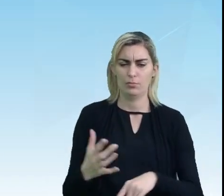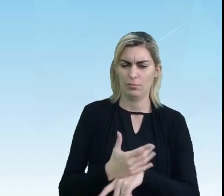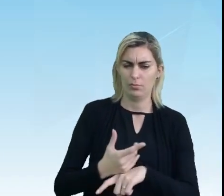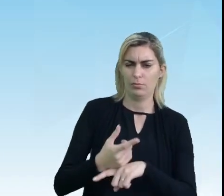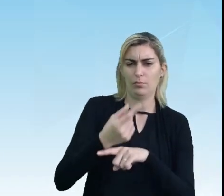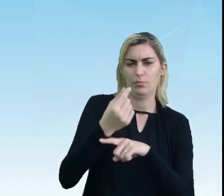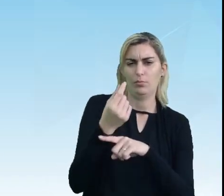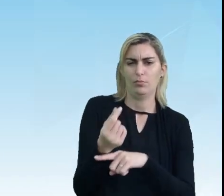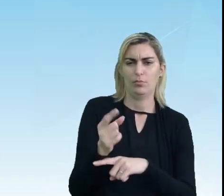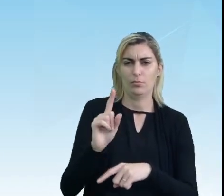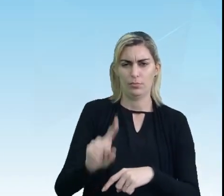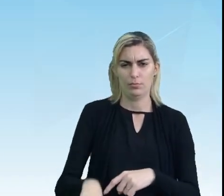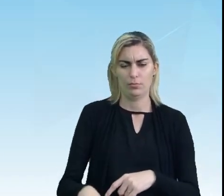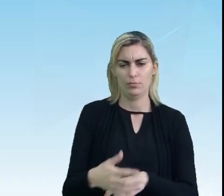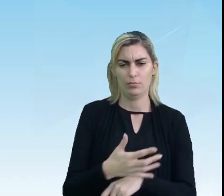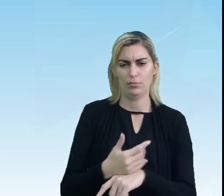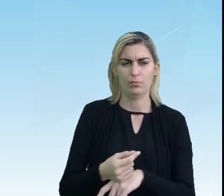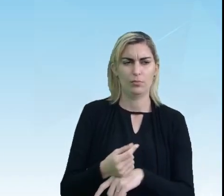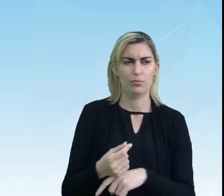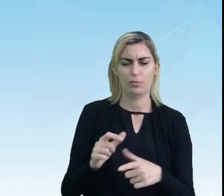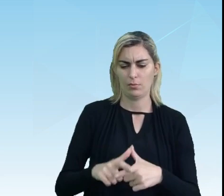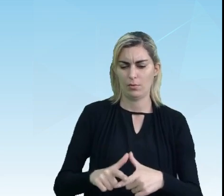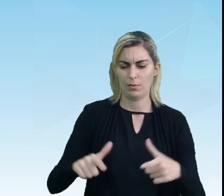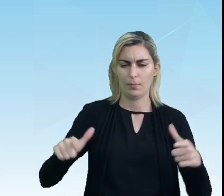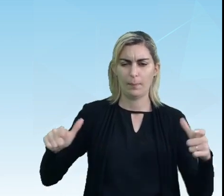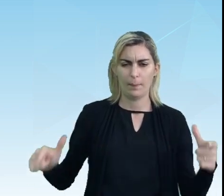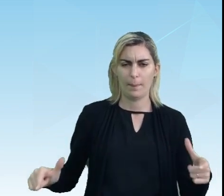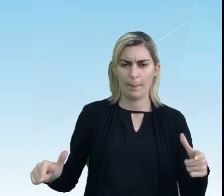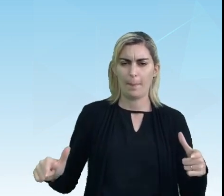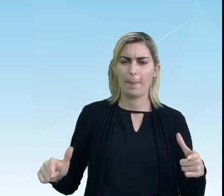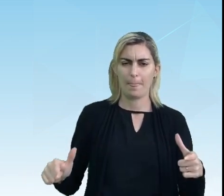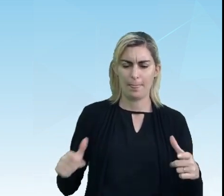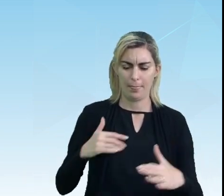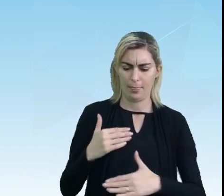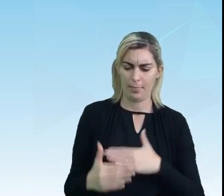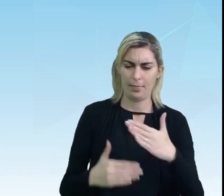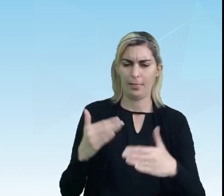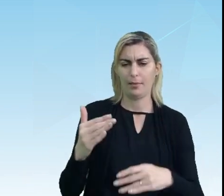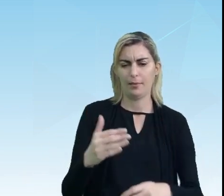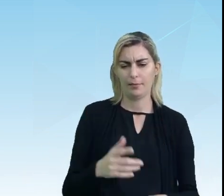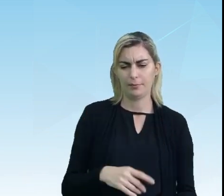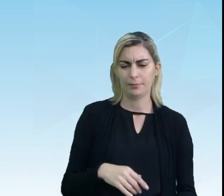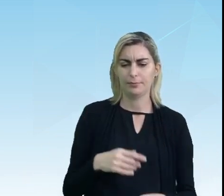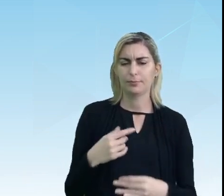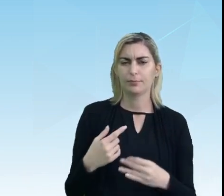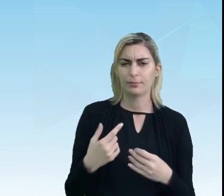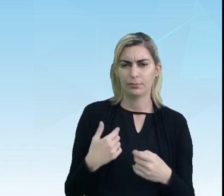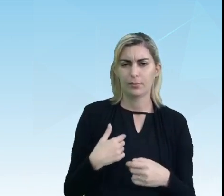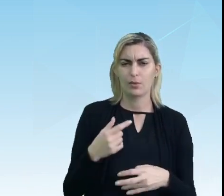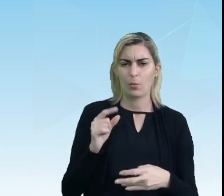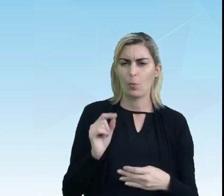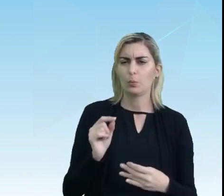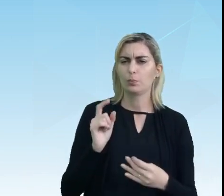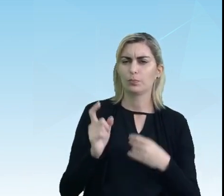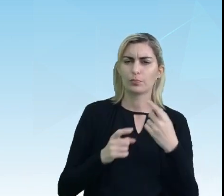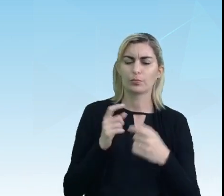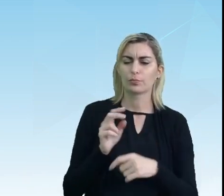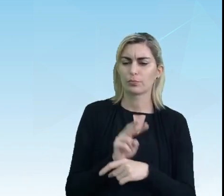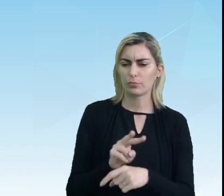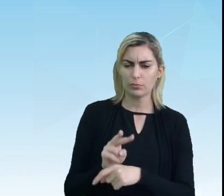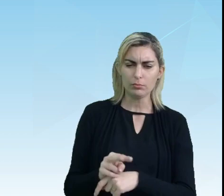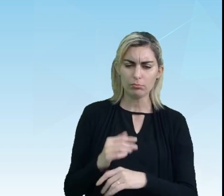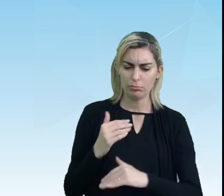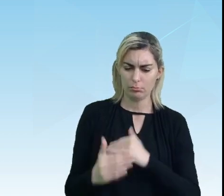capital, quem comanda são os maiores países desenvolvidos. Pouco importa se com isso, com